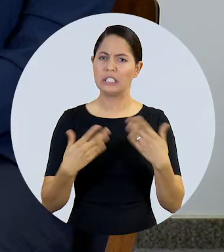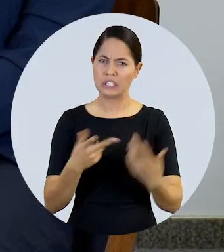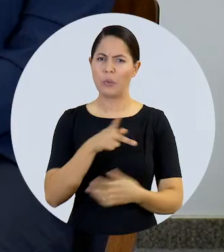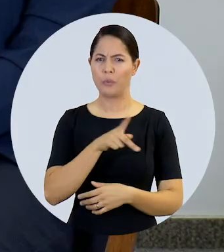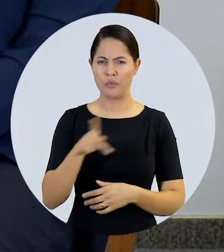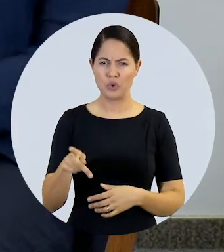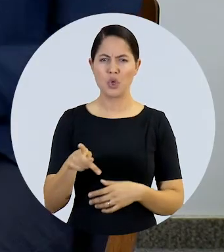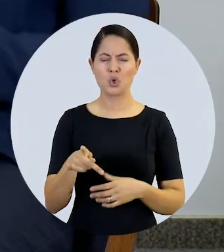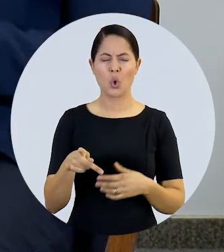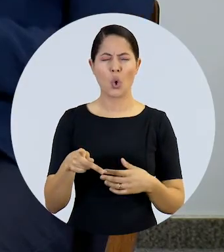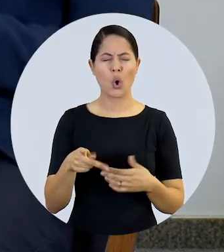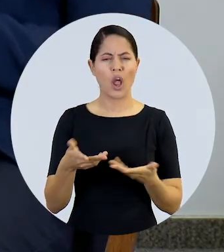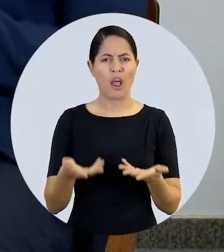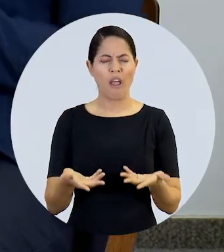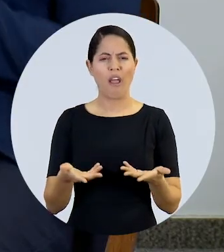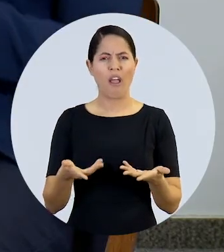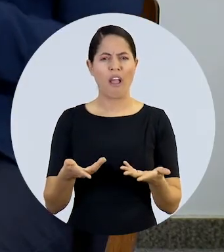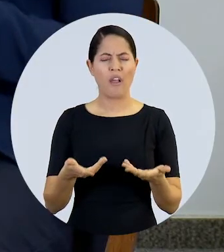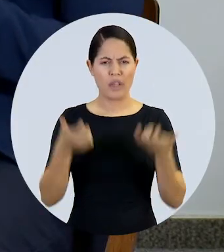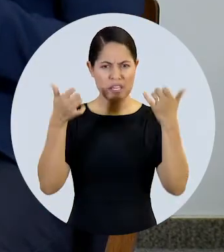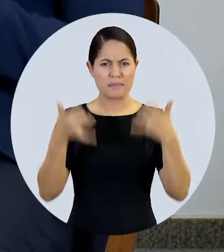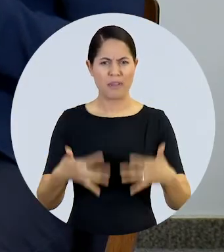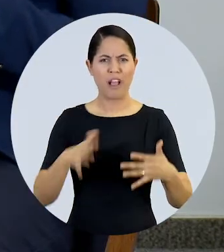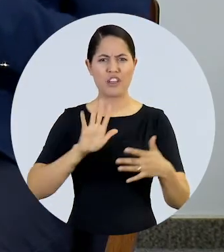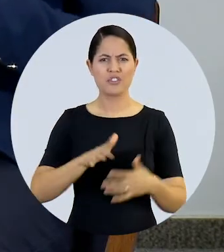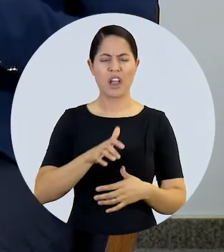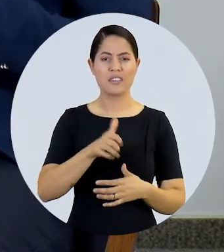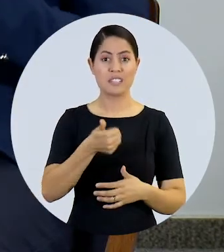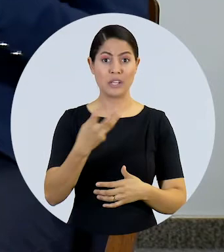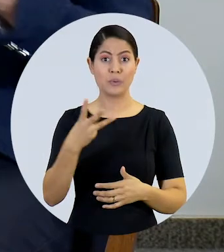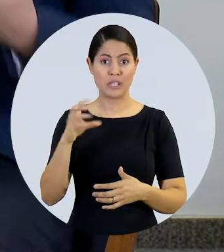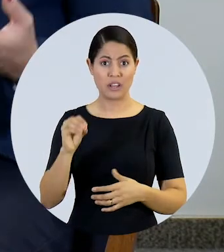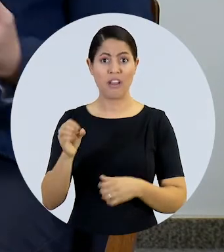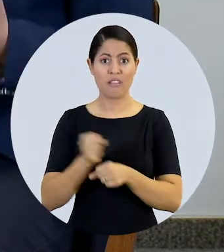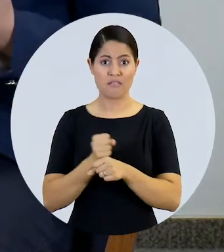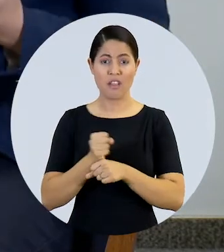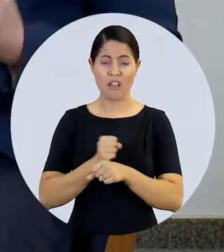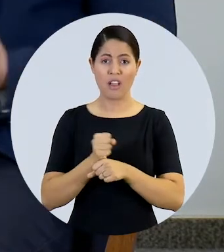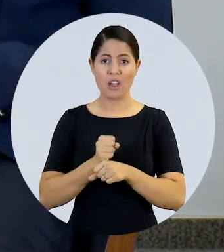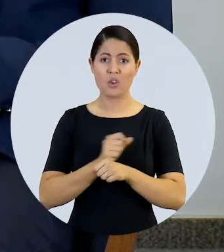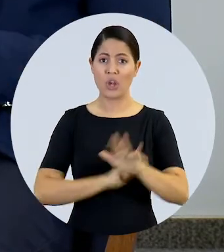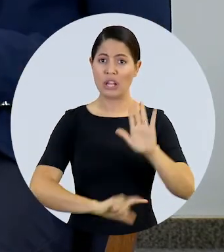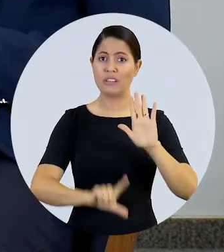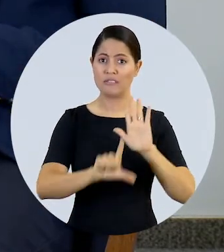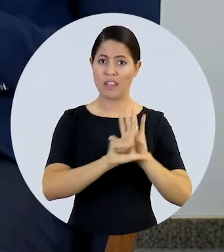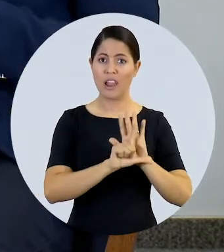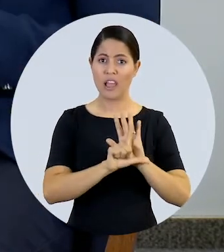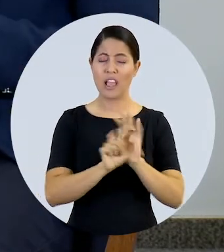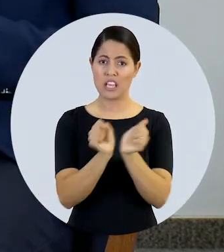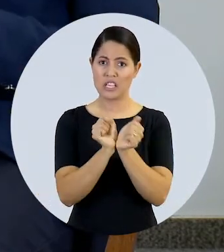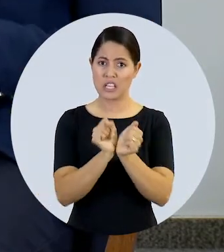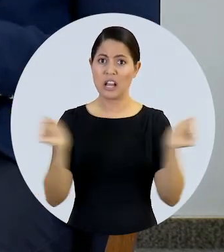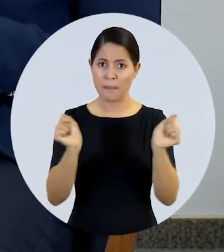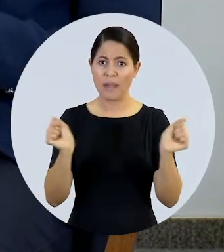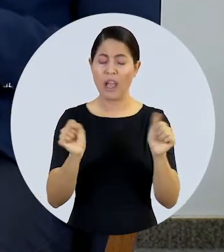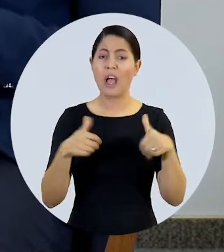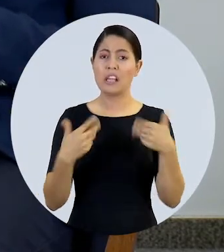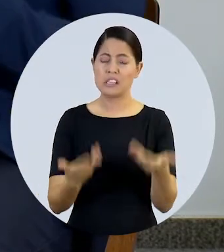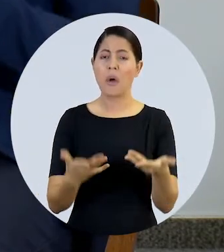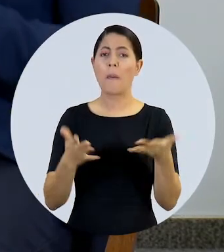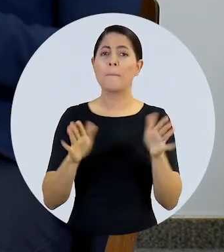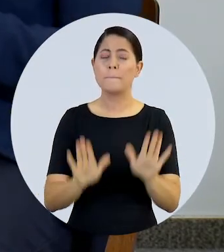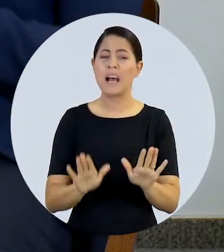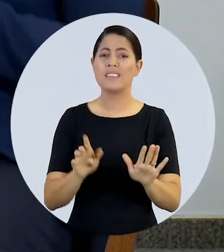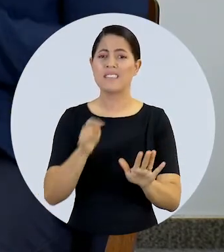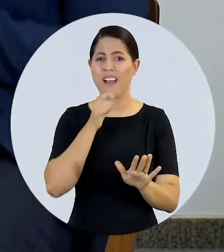conversa. Claro, professora. Quero até falar um pouquinho que já tem mais de 130 anos da Lei Áurea. Mas, infelizmente, até hoje,